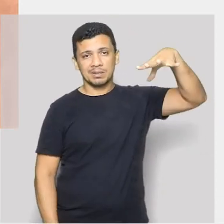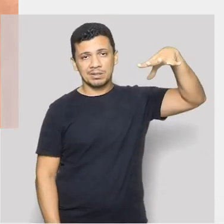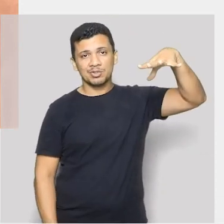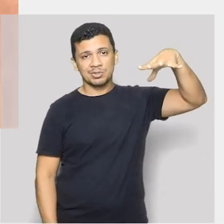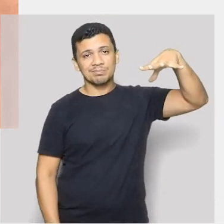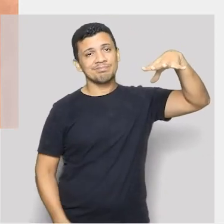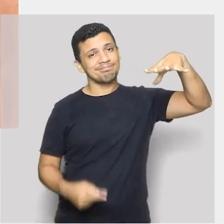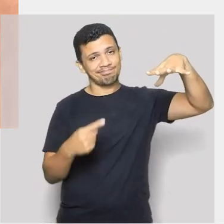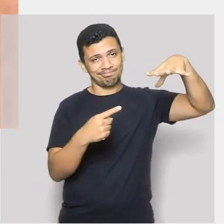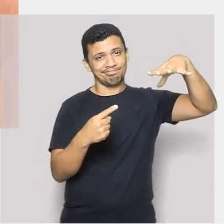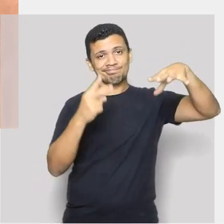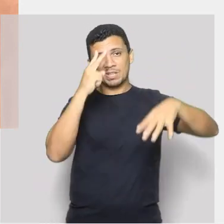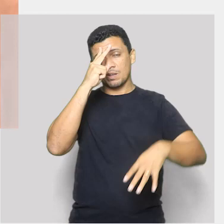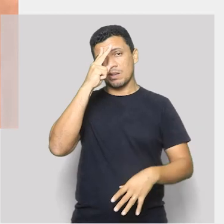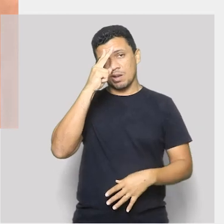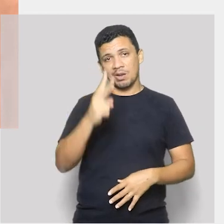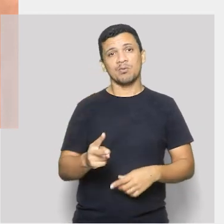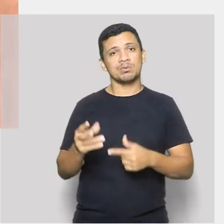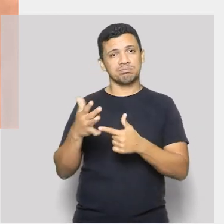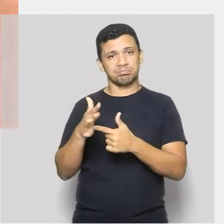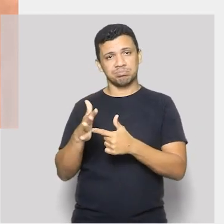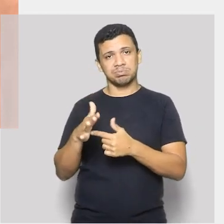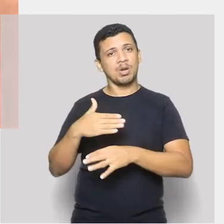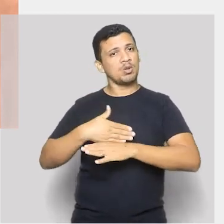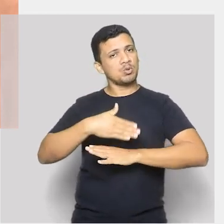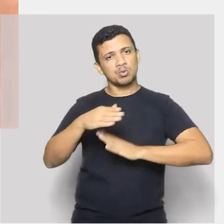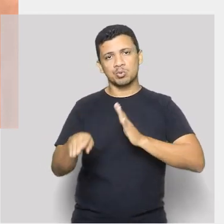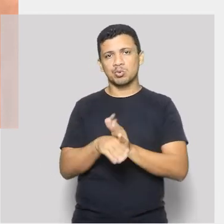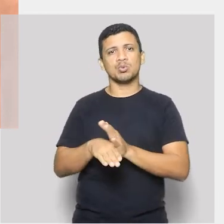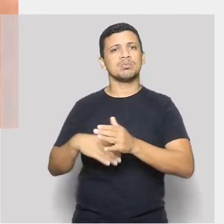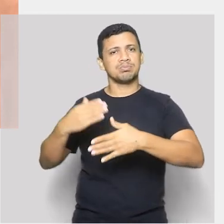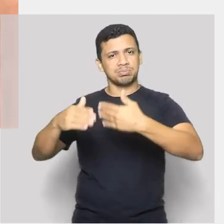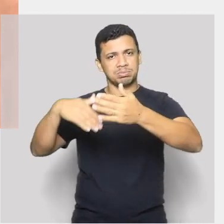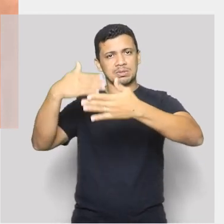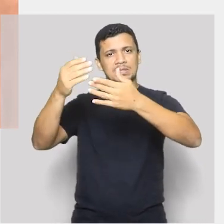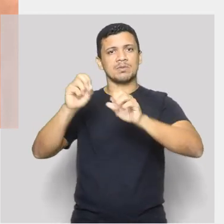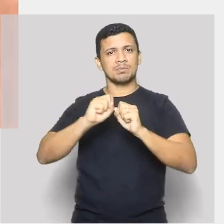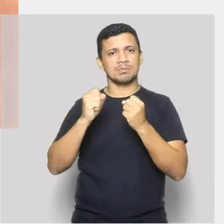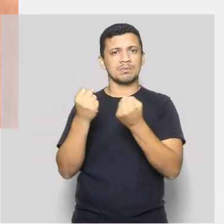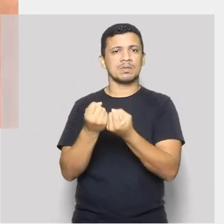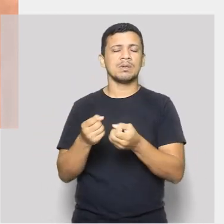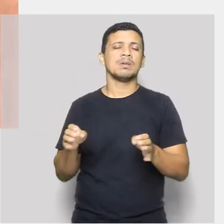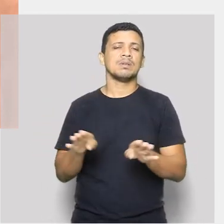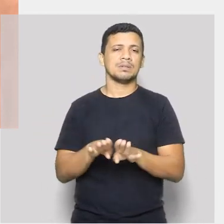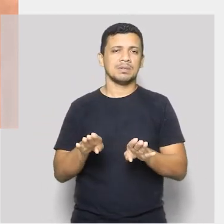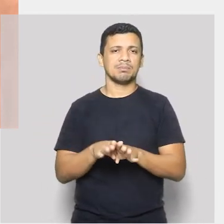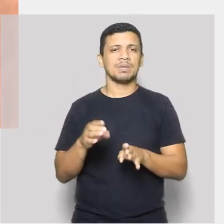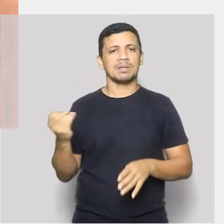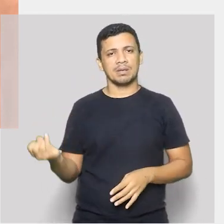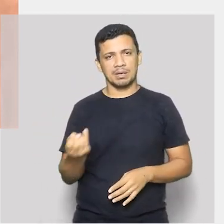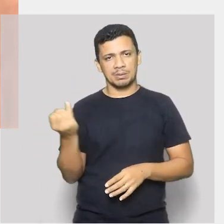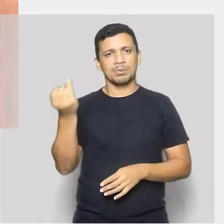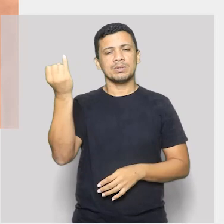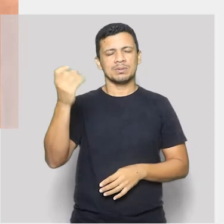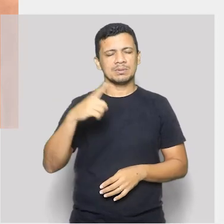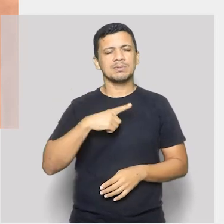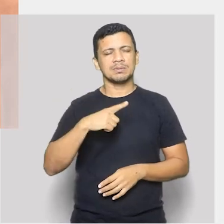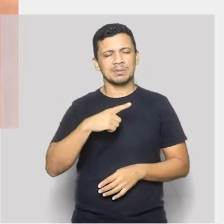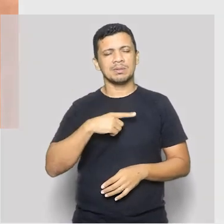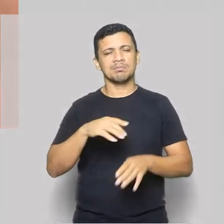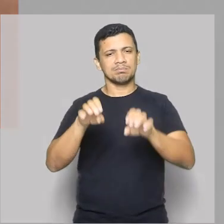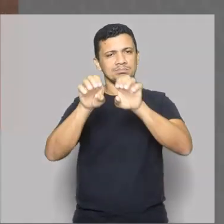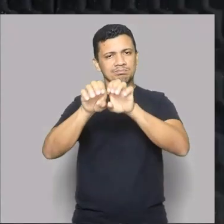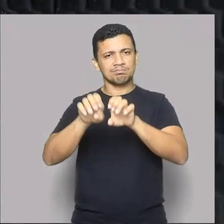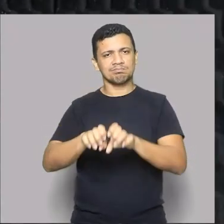força motriz, literalmente, de todo o desenvolvimento da sociedade, também precisa ser um aspecto levado em consideração na infraestrutura. Afinal de